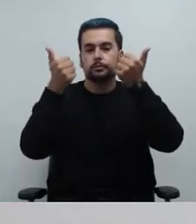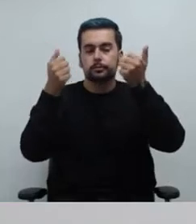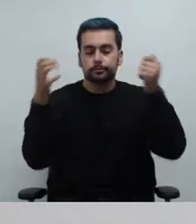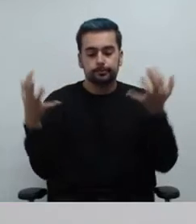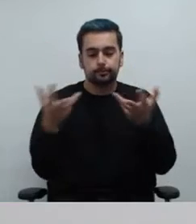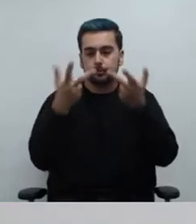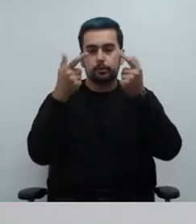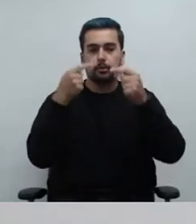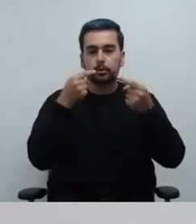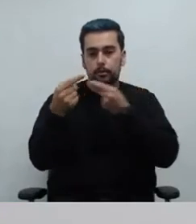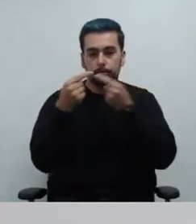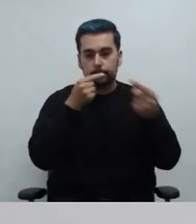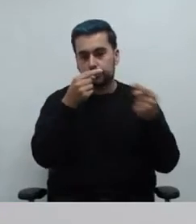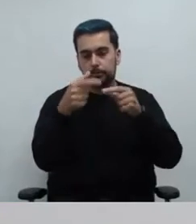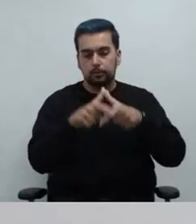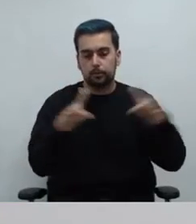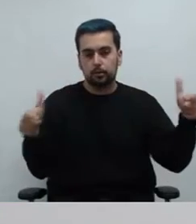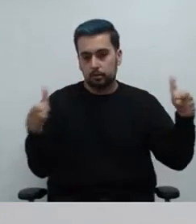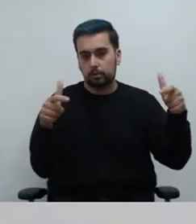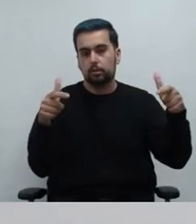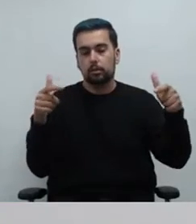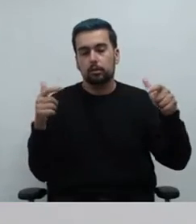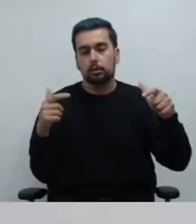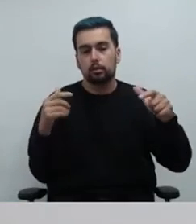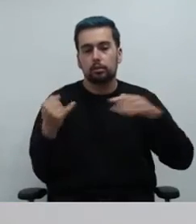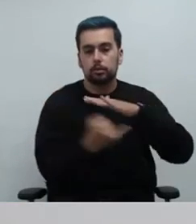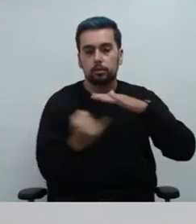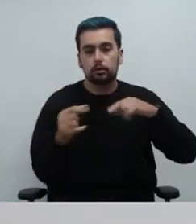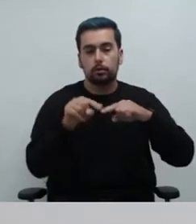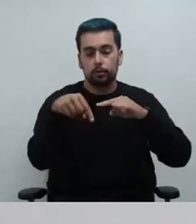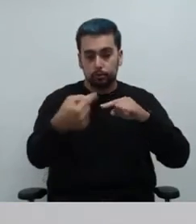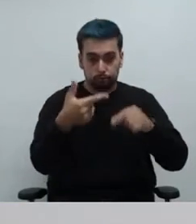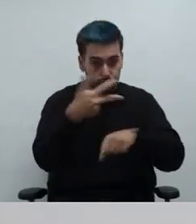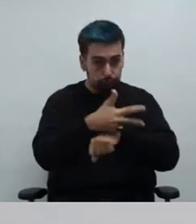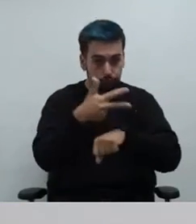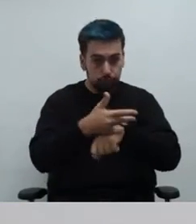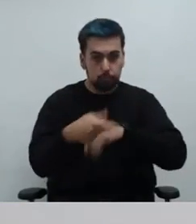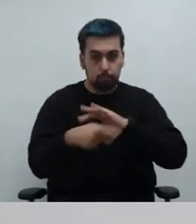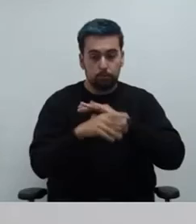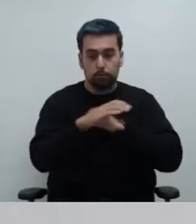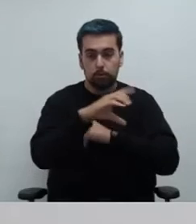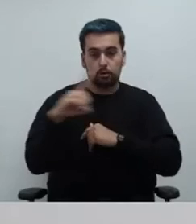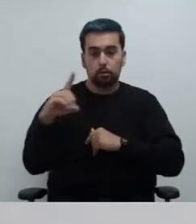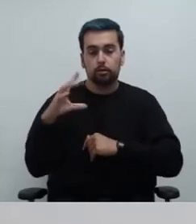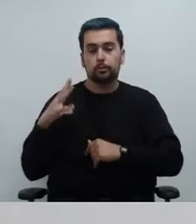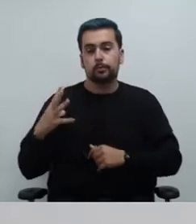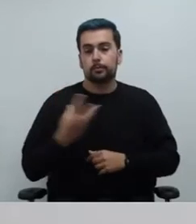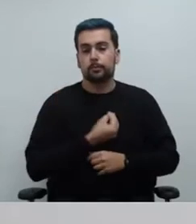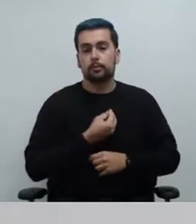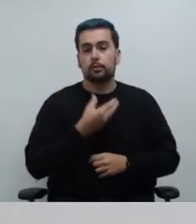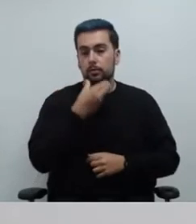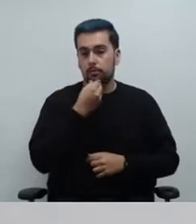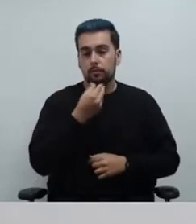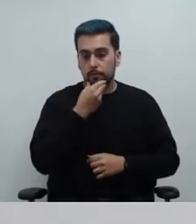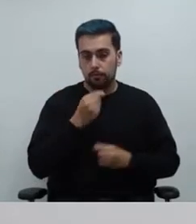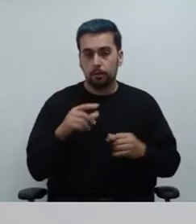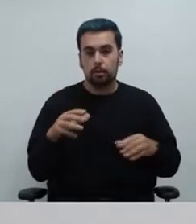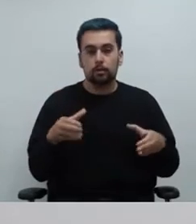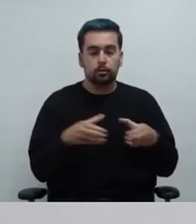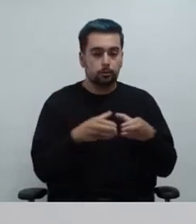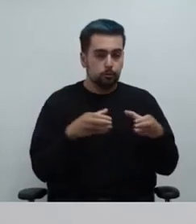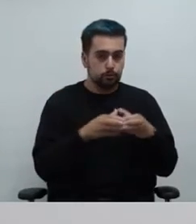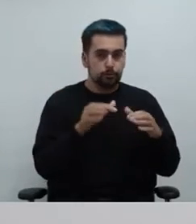esse debate da expansão institucional, e com isso passar ao próximo vídeo do coordenador do Núcleo de Transmasculinidades da Rede Familiar